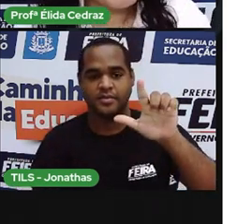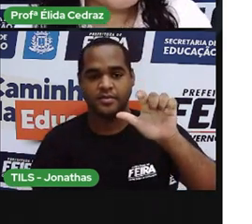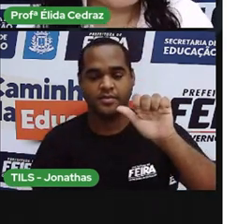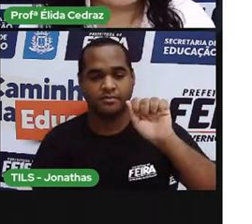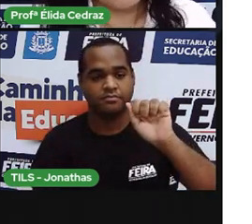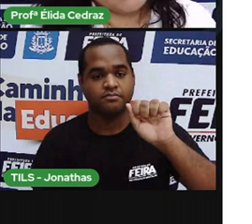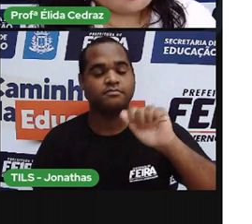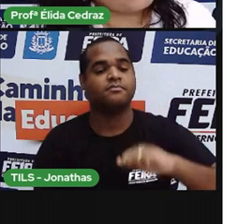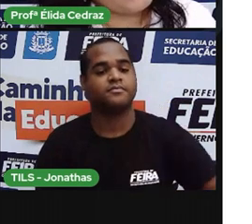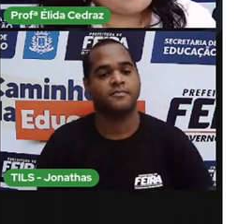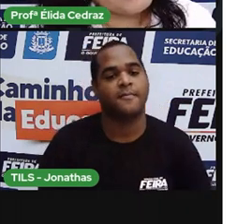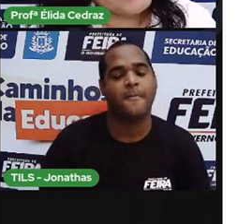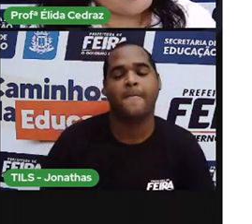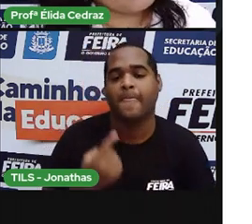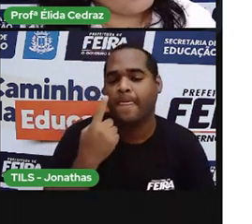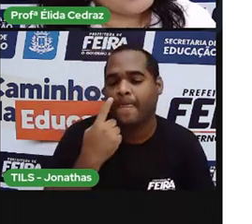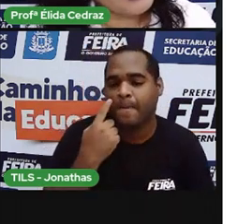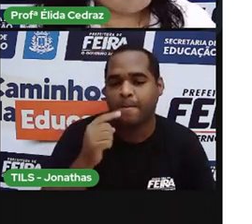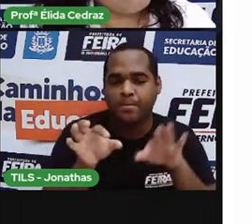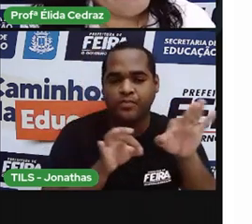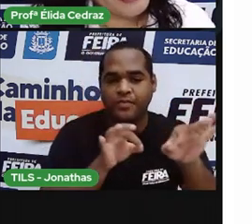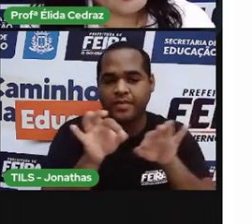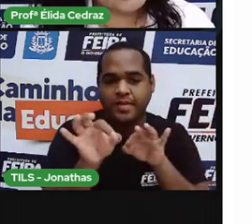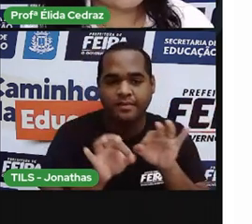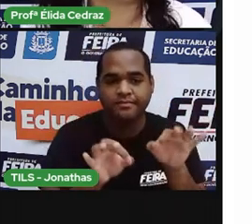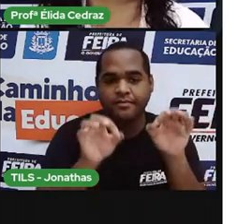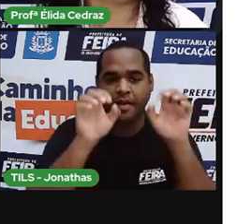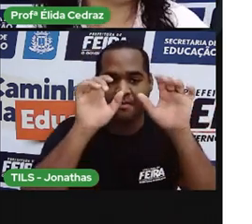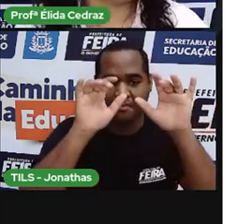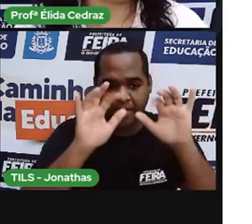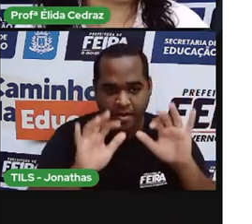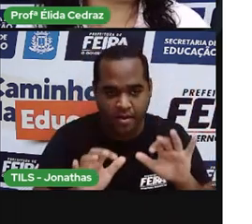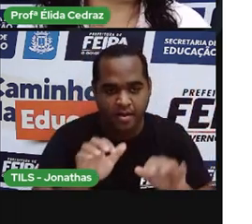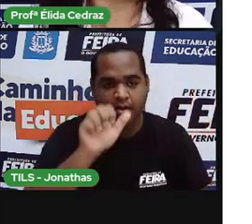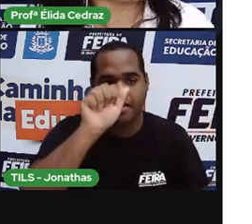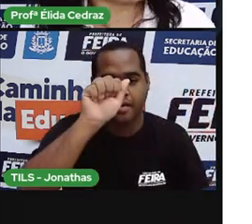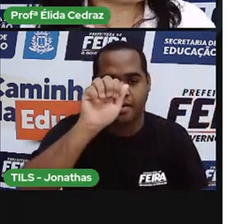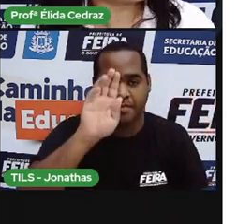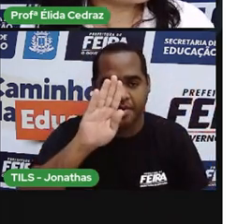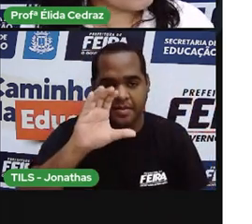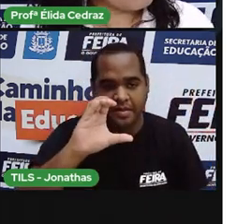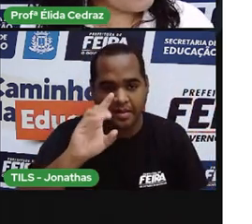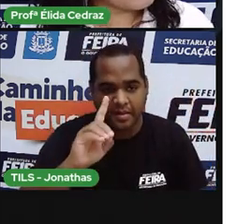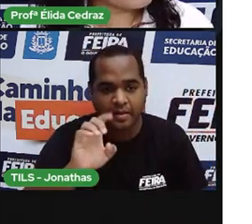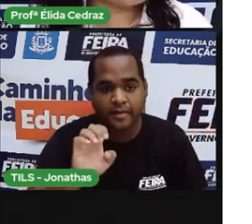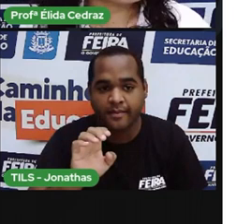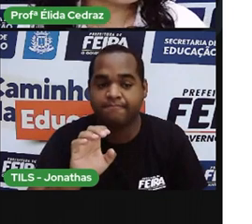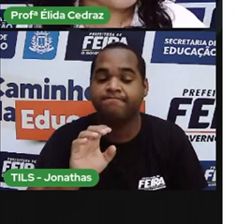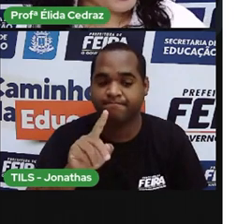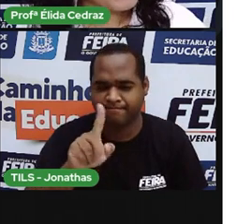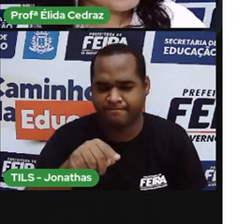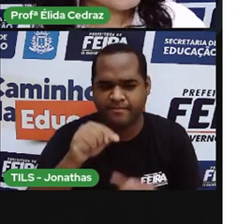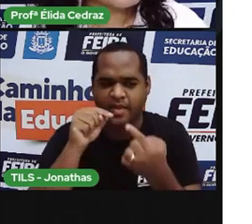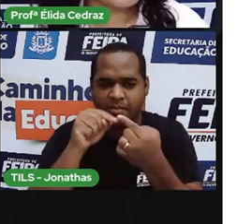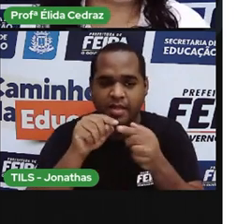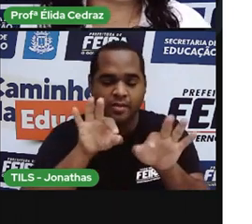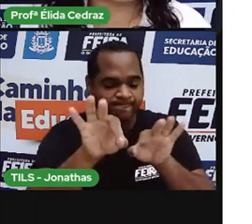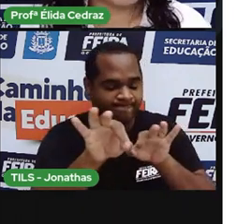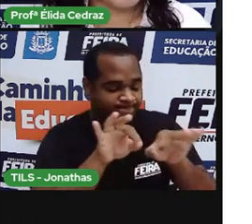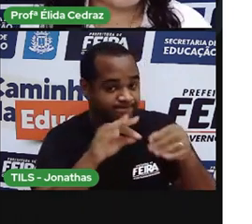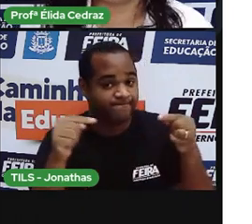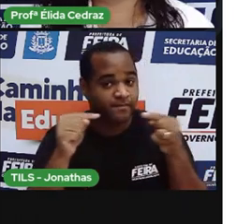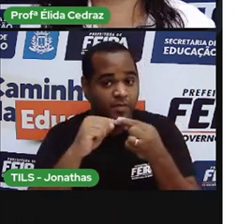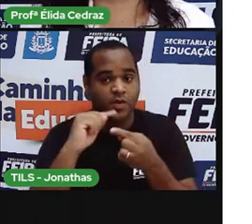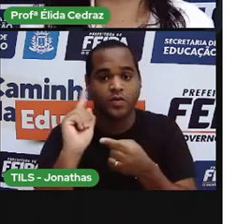Isso também é um tipo de organização em ordem alfabética. Nós separamos e organizamos